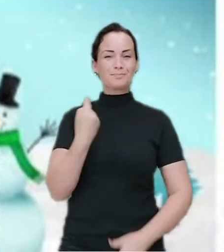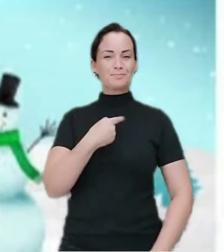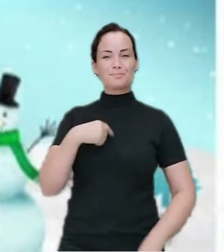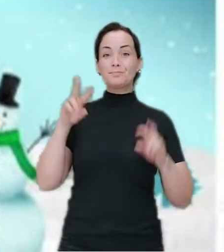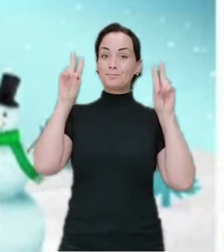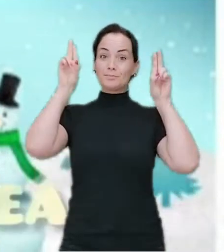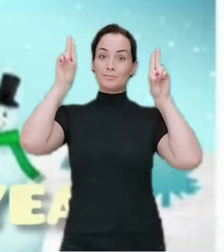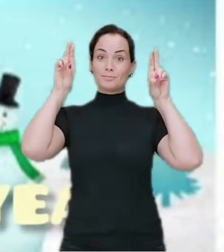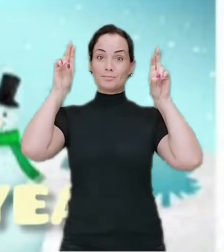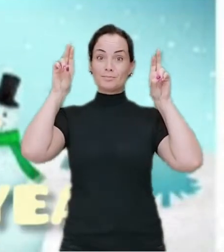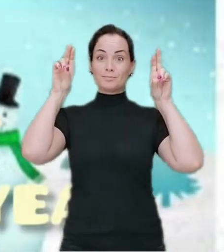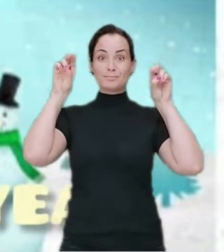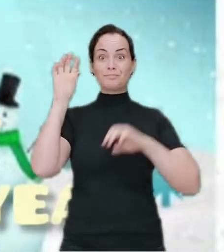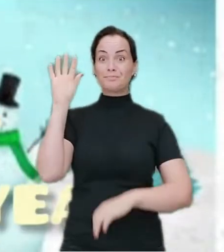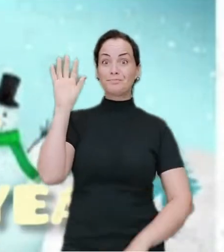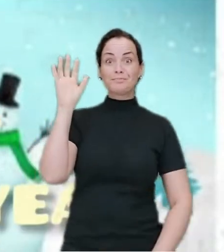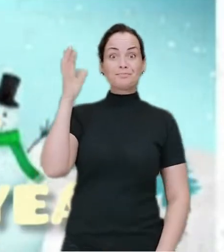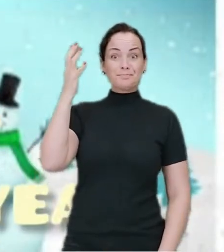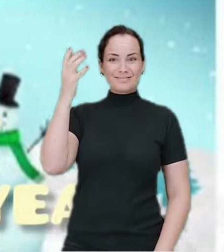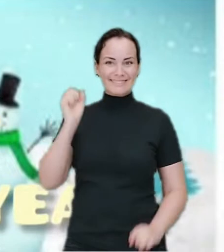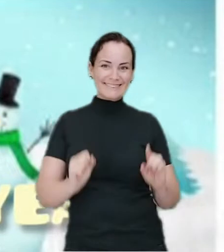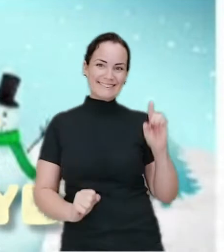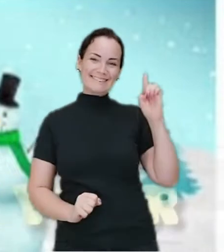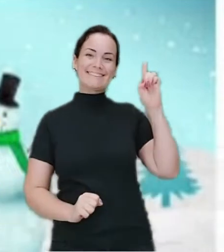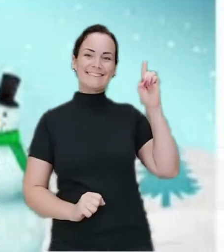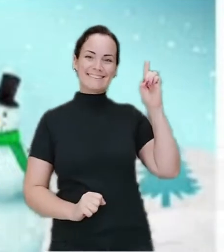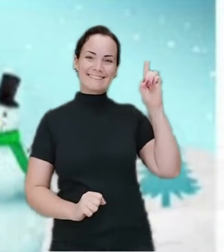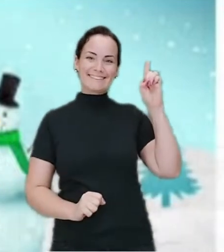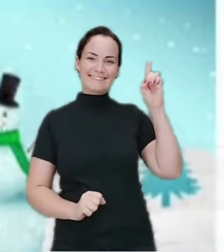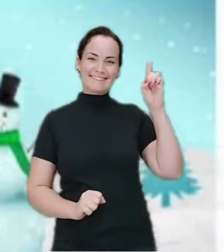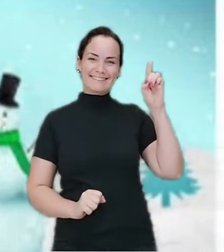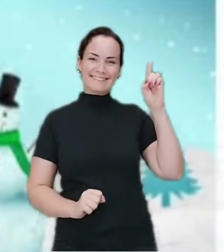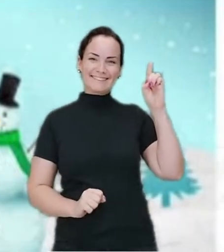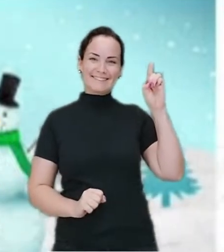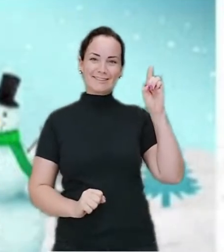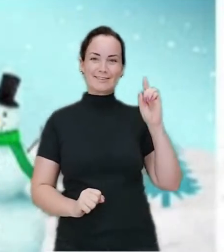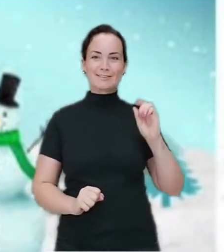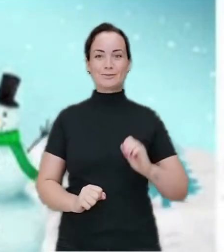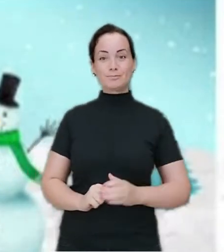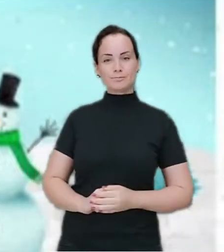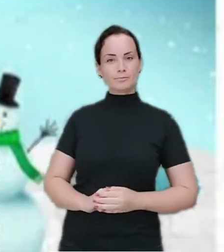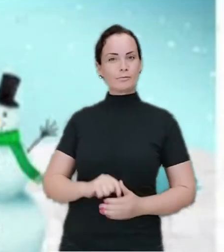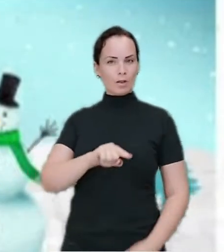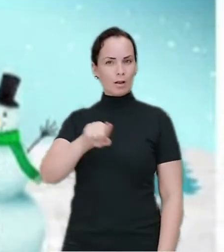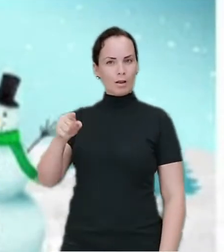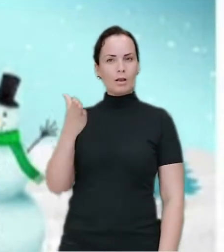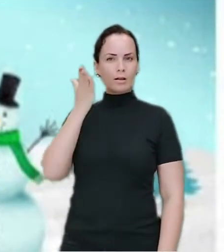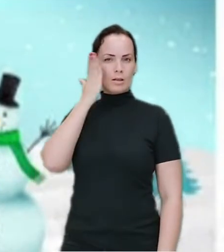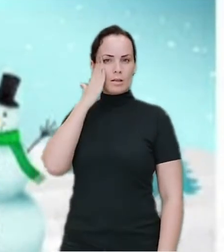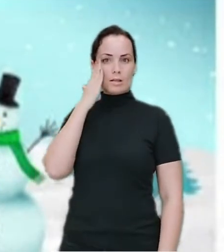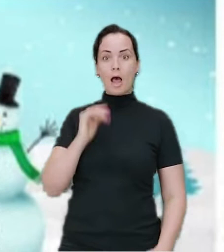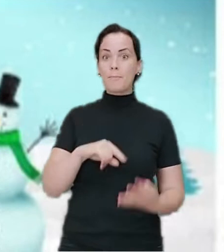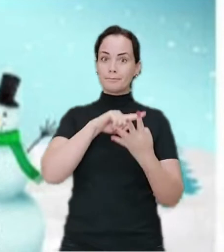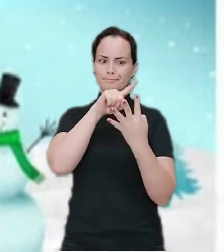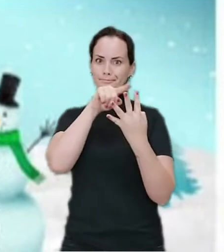falar sobre seasons of the year, as estações do ano. Você sabe quais são as